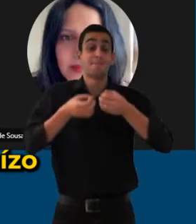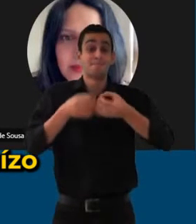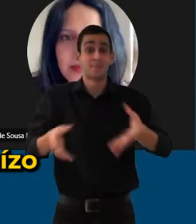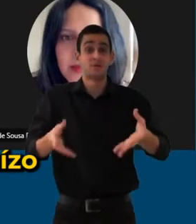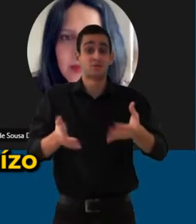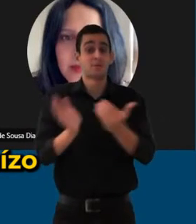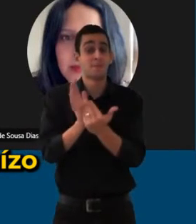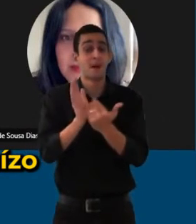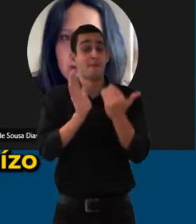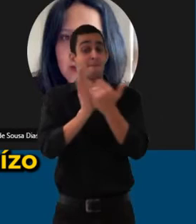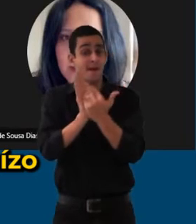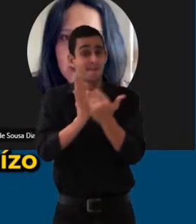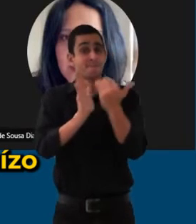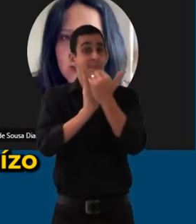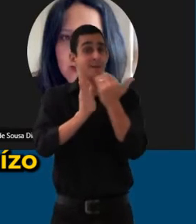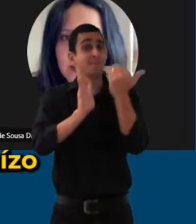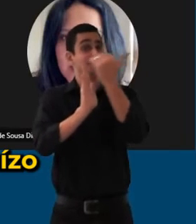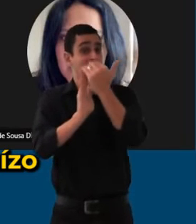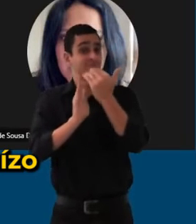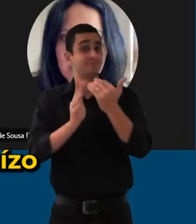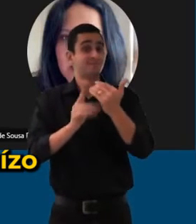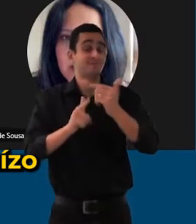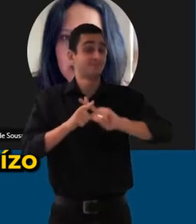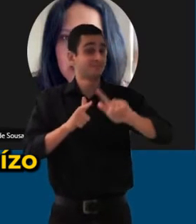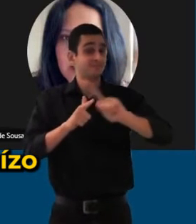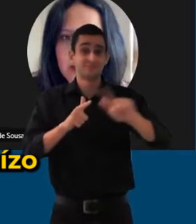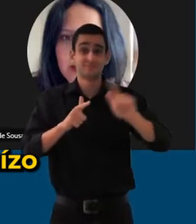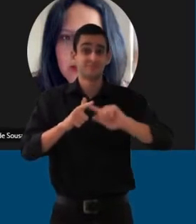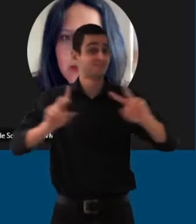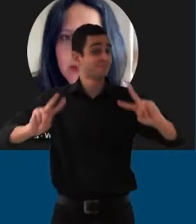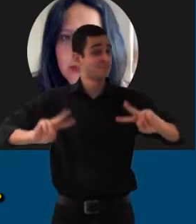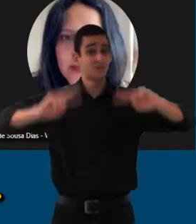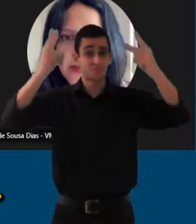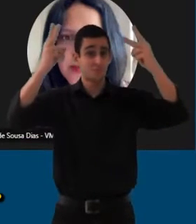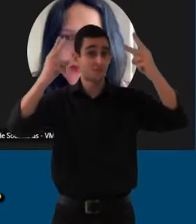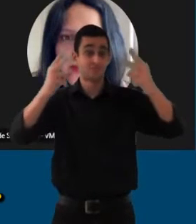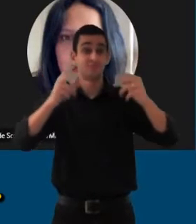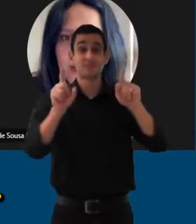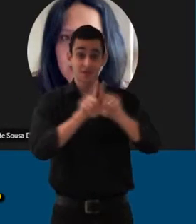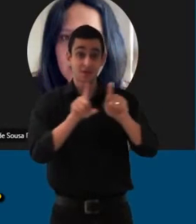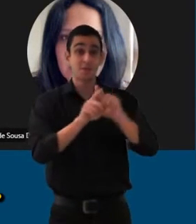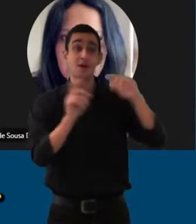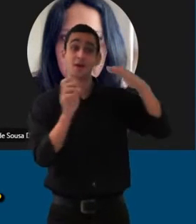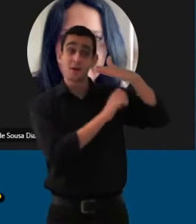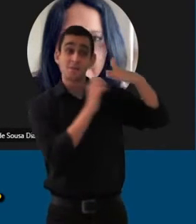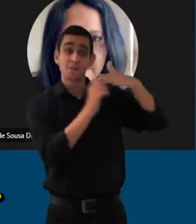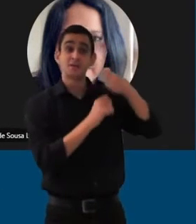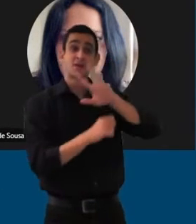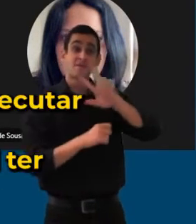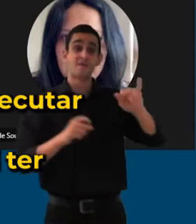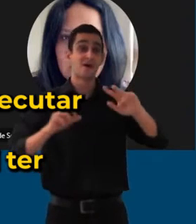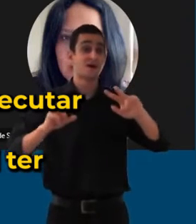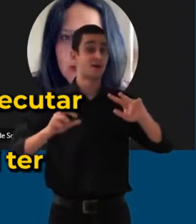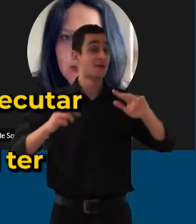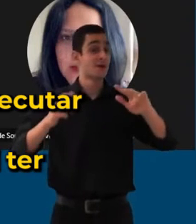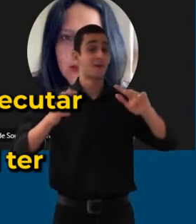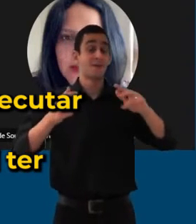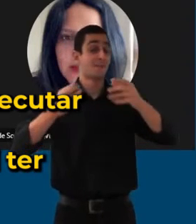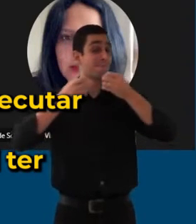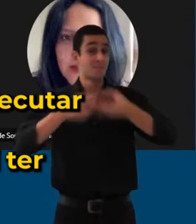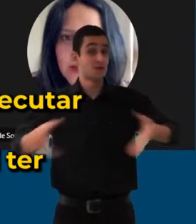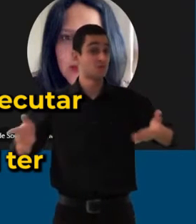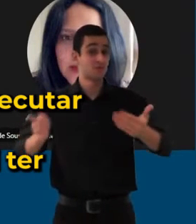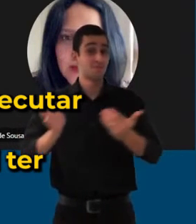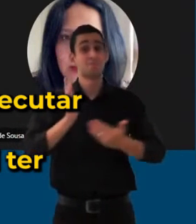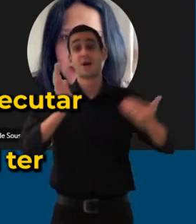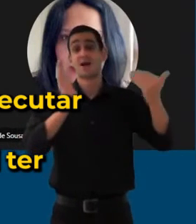e acabar incrementando o prejuízo também da Votorantim, e esse processo não se resolver nunca, né, porque aí na hora que